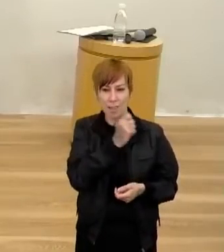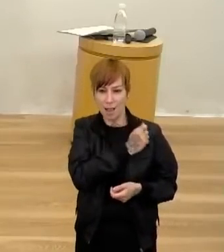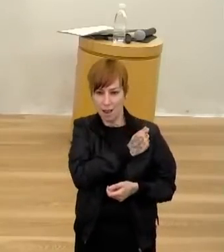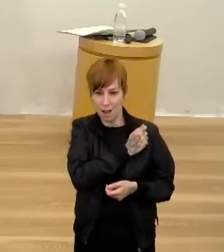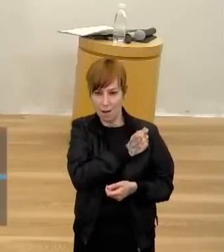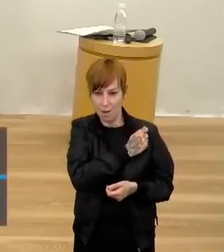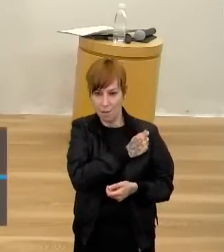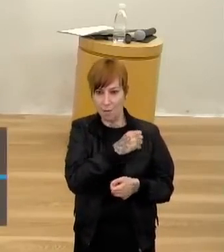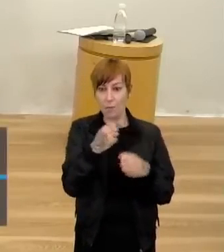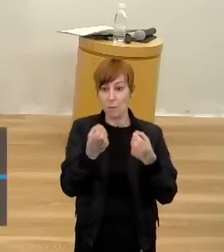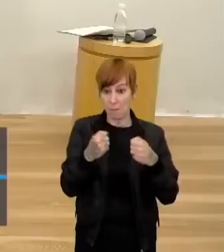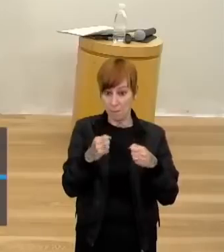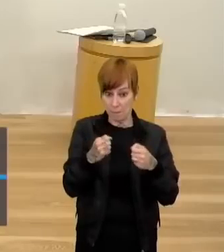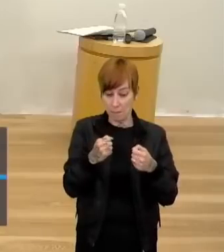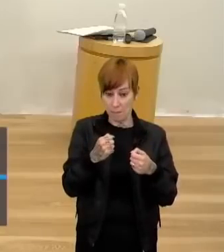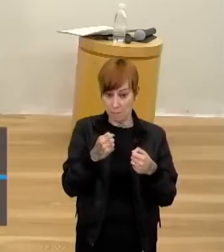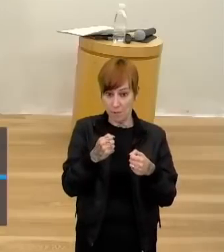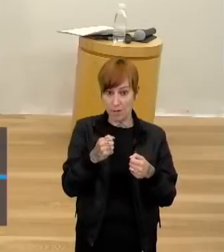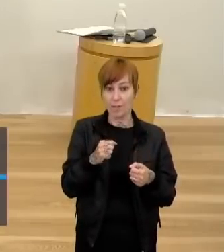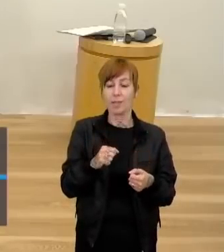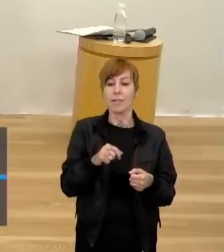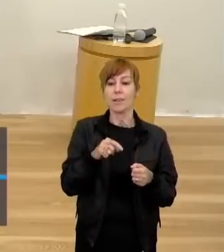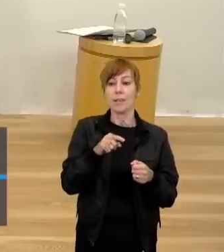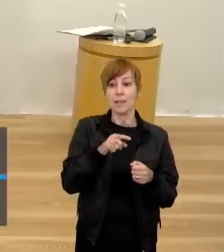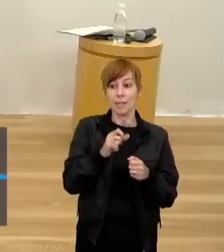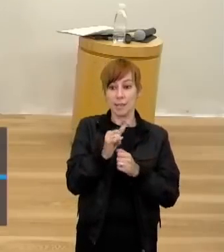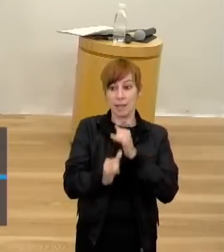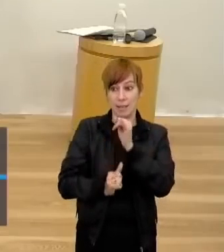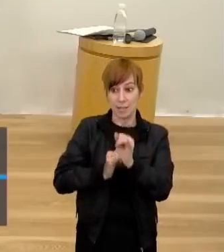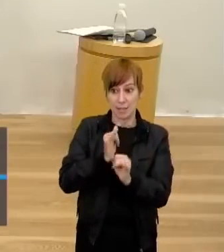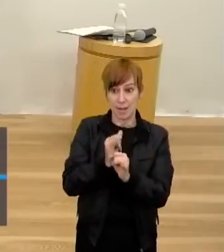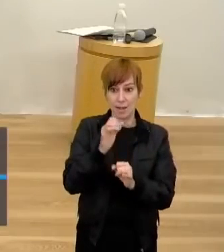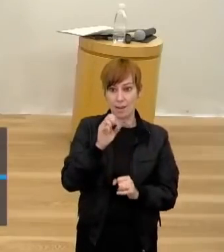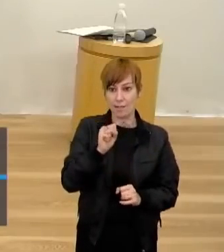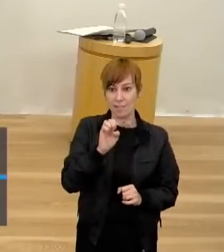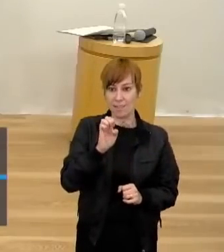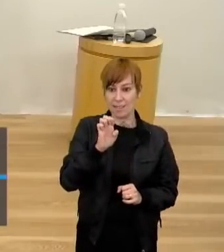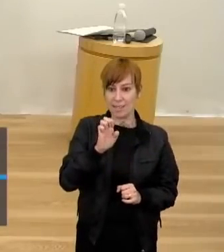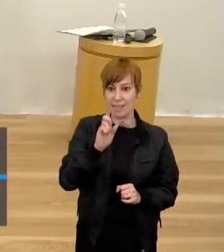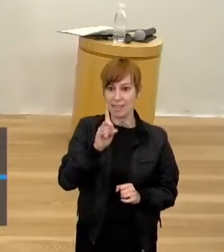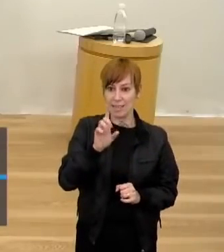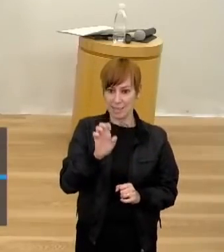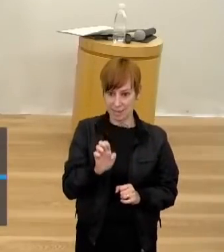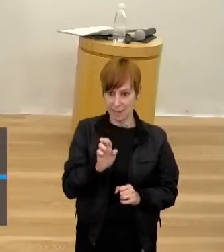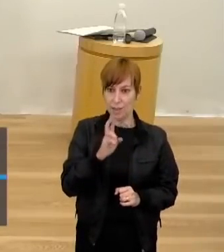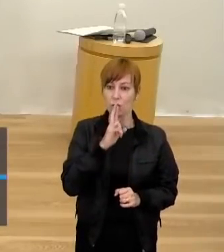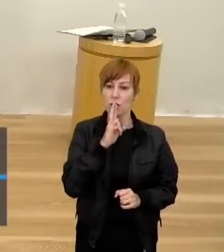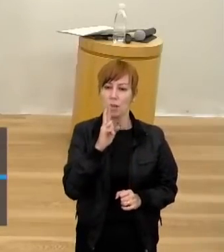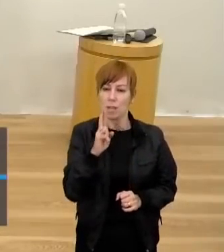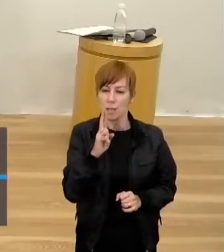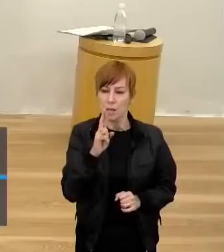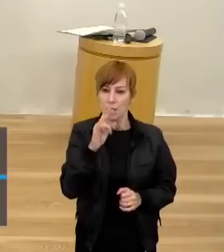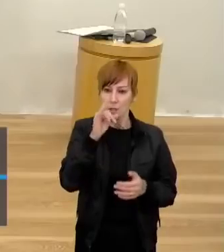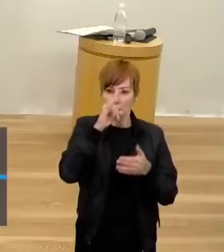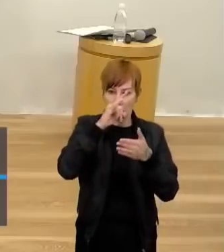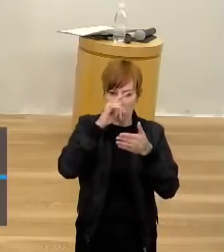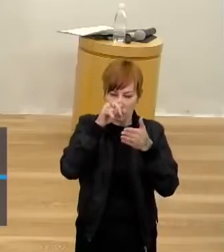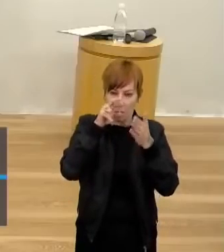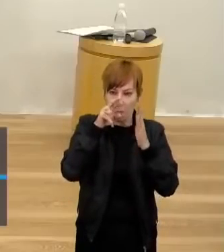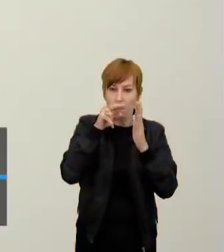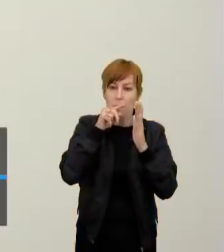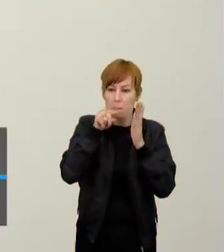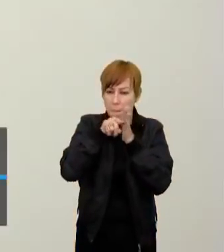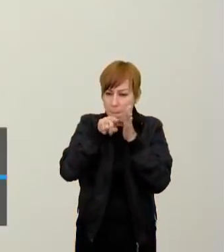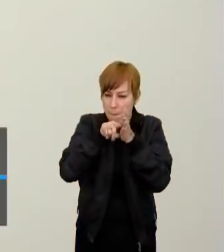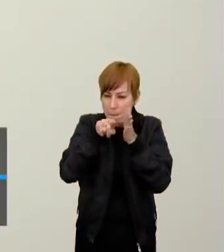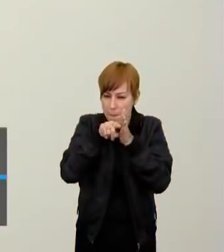tem que acessar a sede no menu aluno e responder um questionário socioemocional. Ele vai ficar